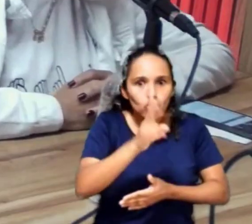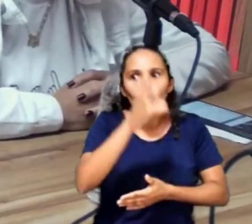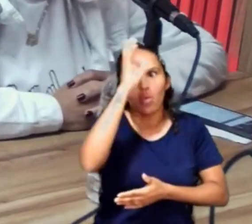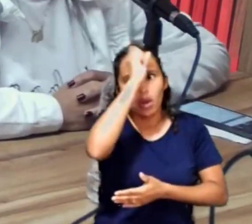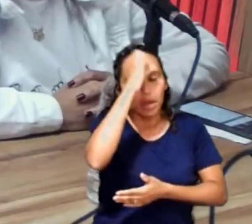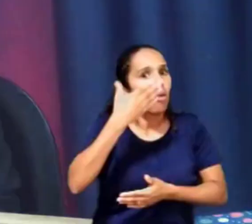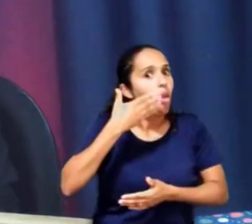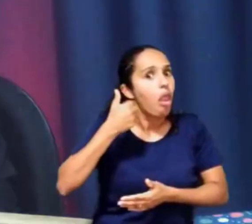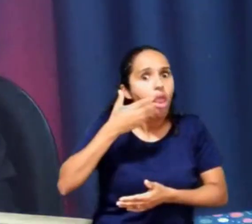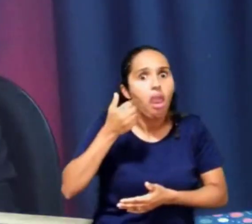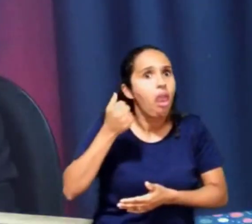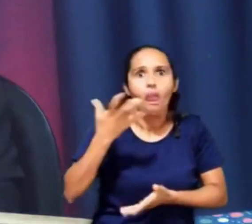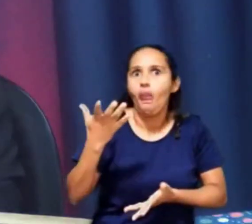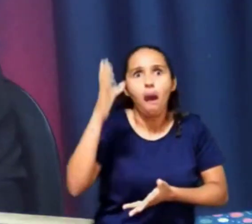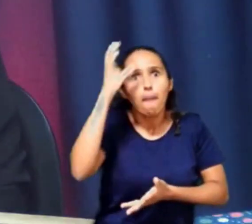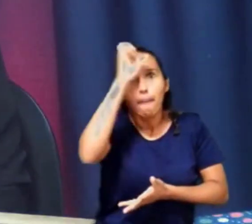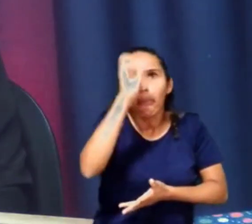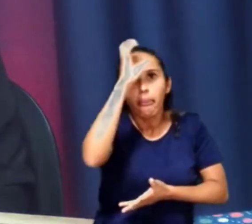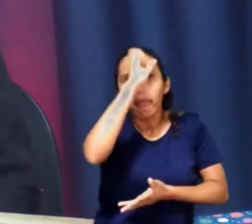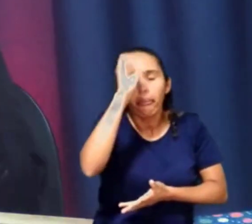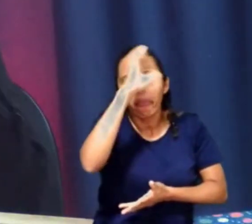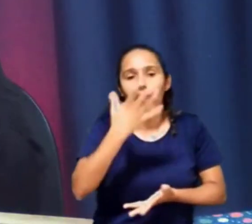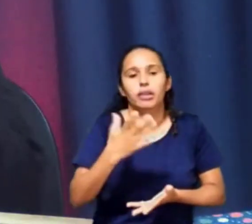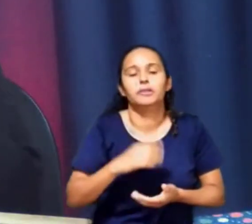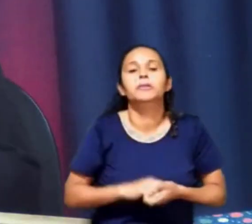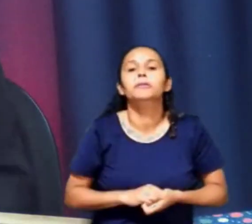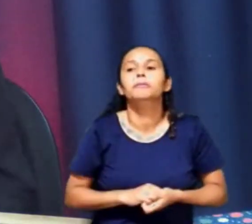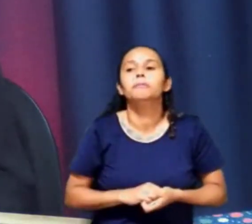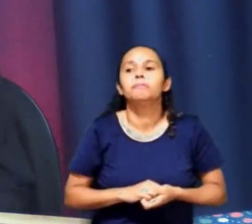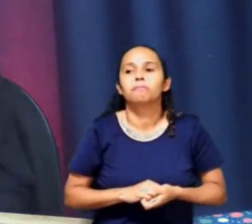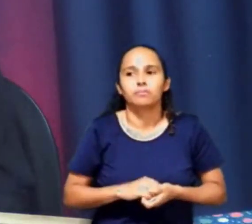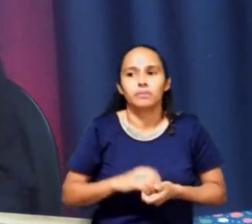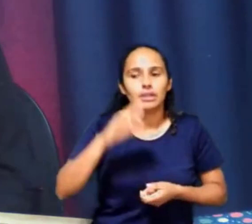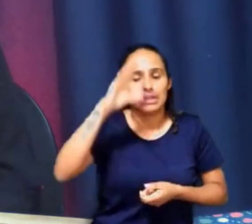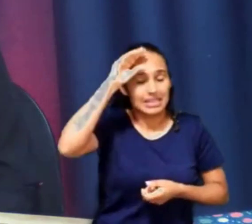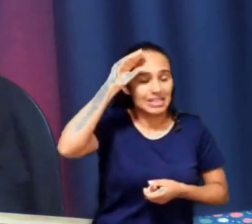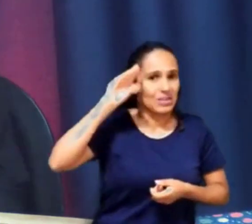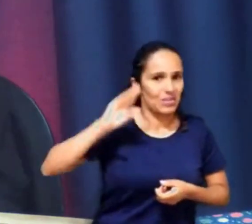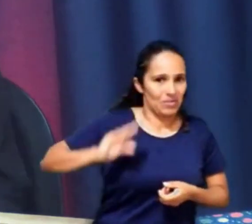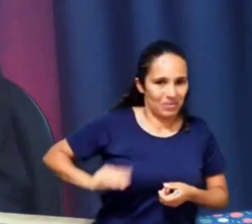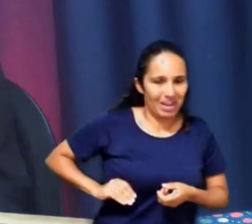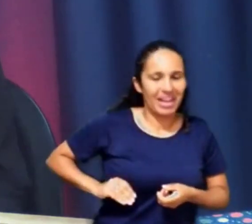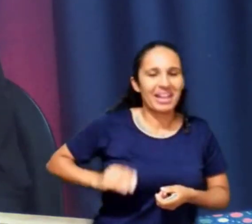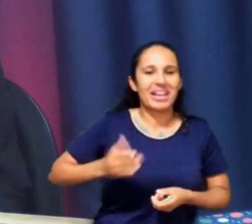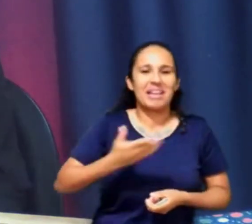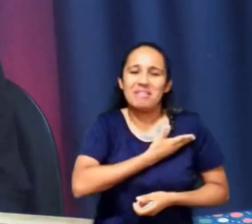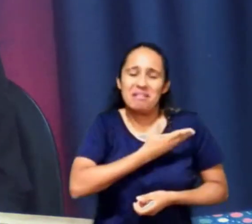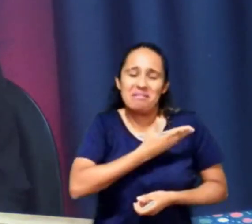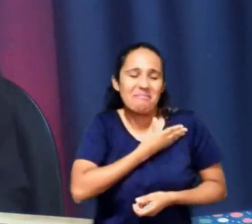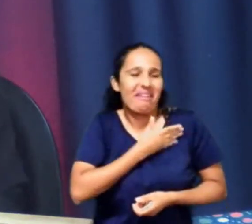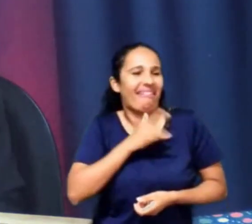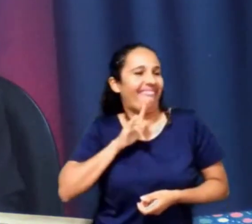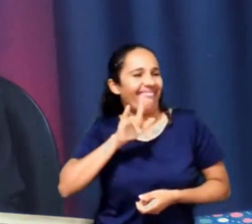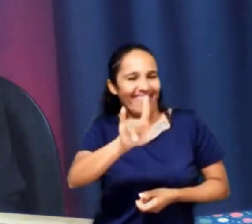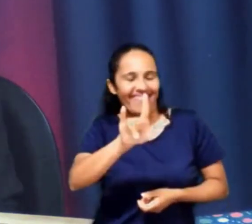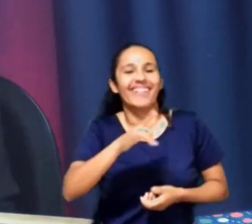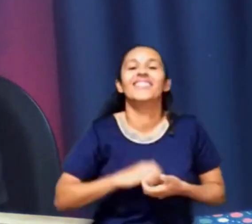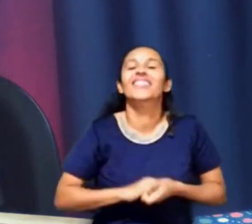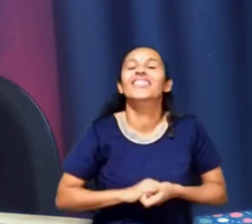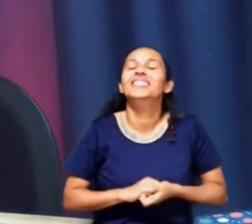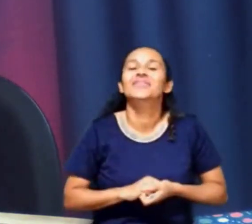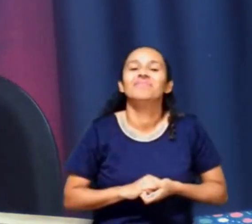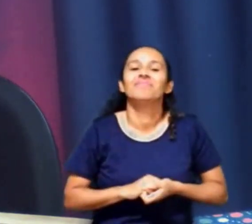Deus. Silvana, minha amiga querida. Querida Silvana. Que eu te amo. Amamos. E olha, ela é uma surda